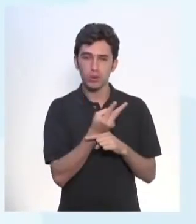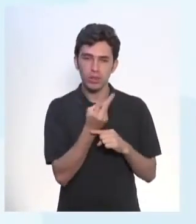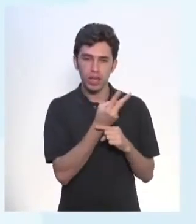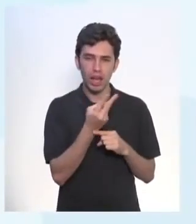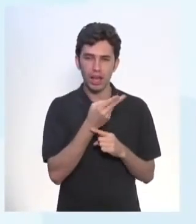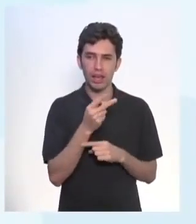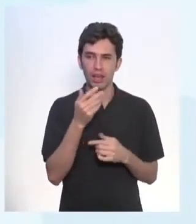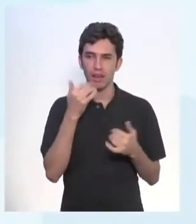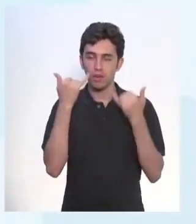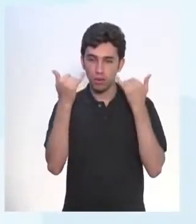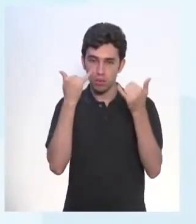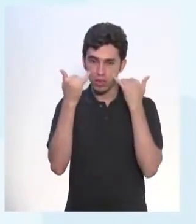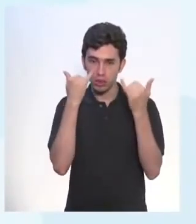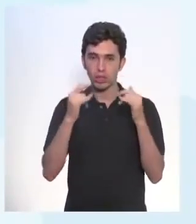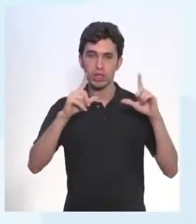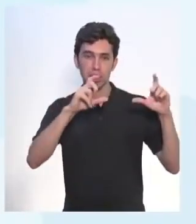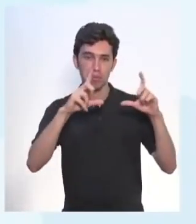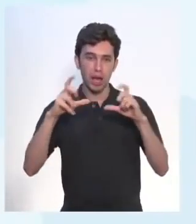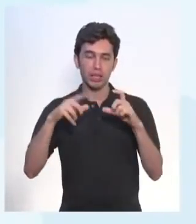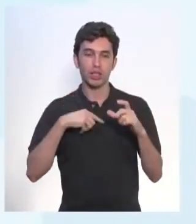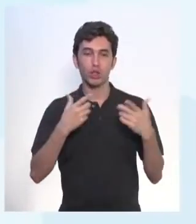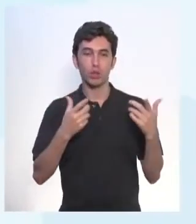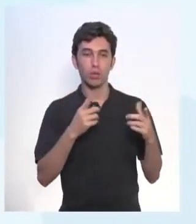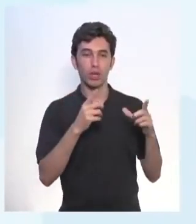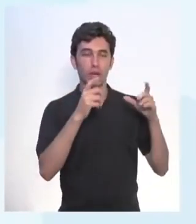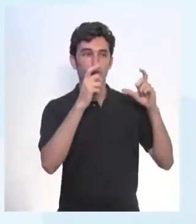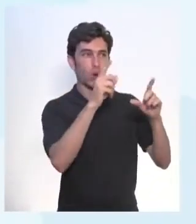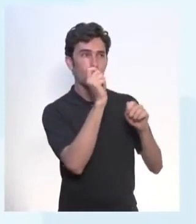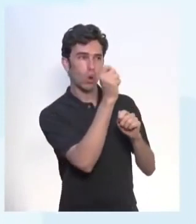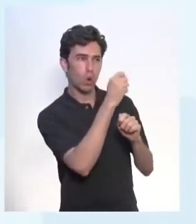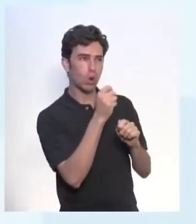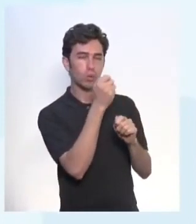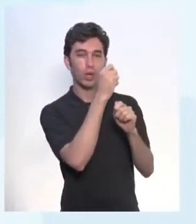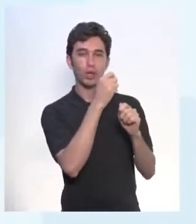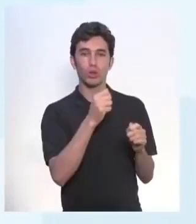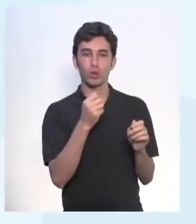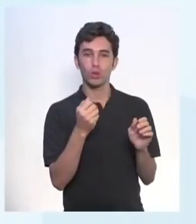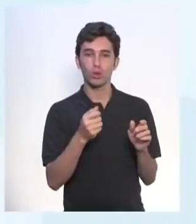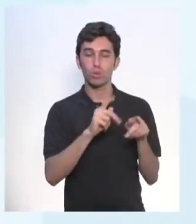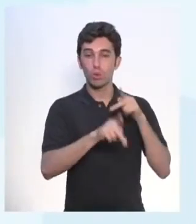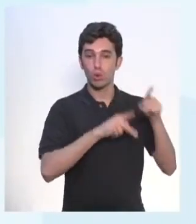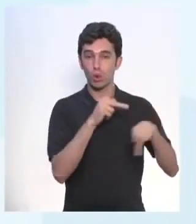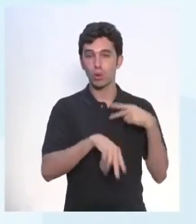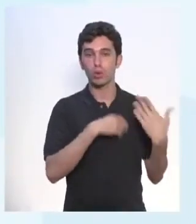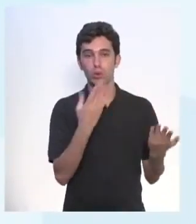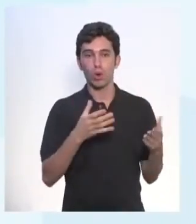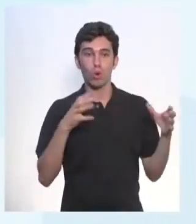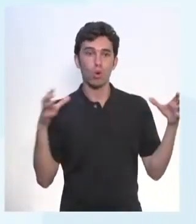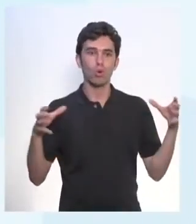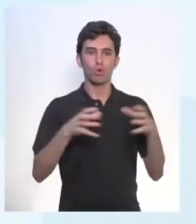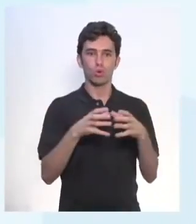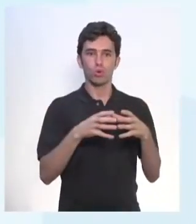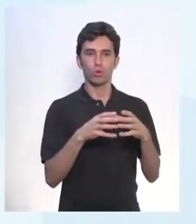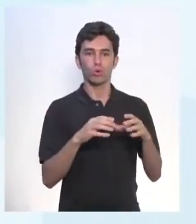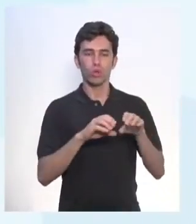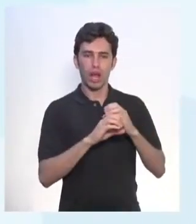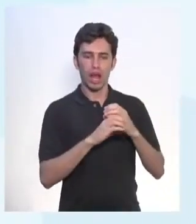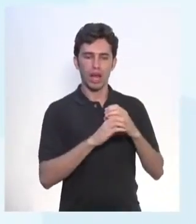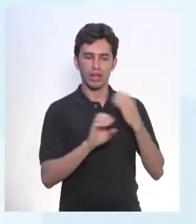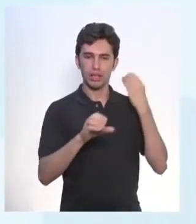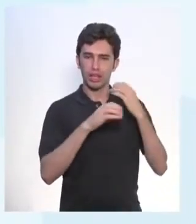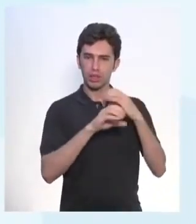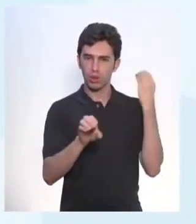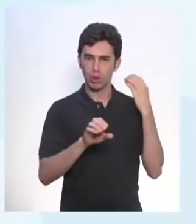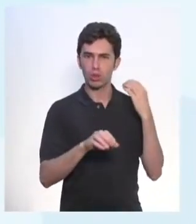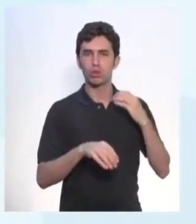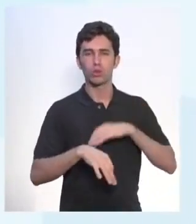então, imagens sobre monumentos públicos, tá? E ou conjuntos arquitetônicos, né? Existentes aí na sua cidade, na sua região, tá? E,